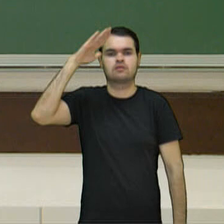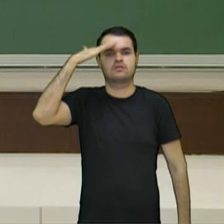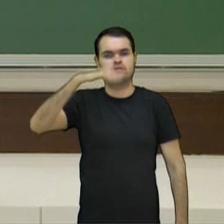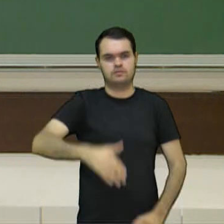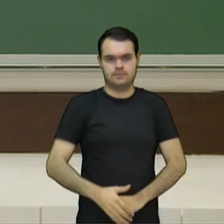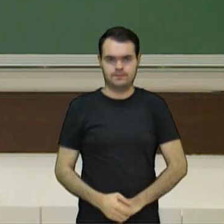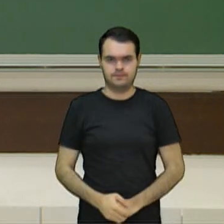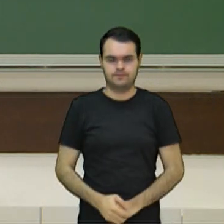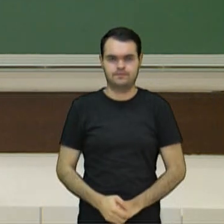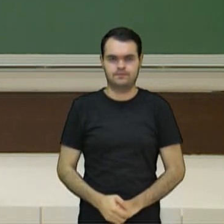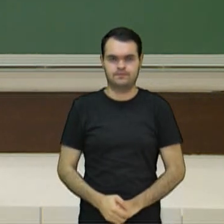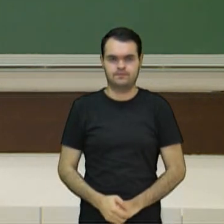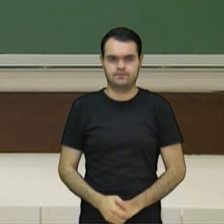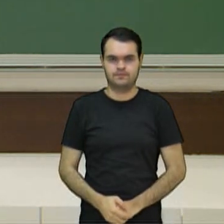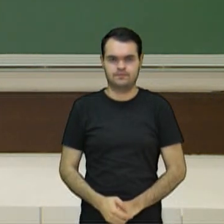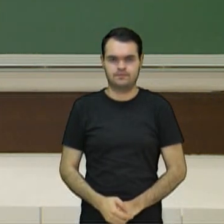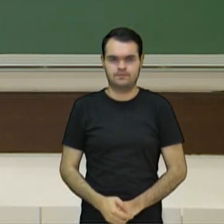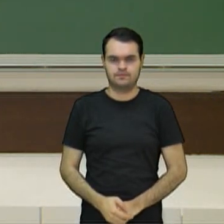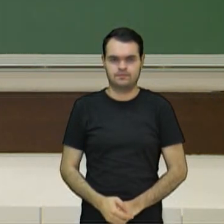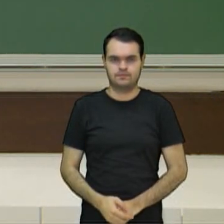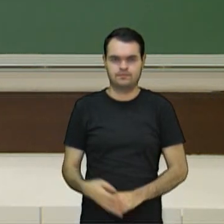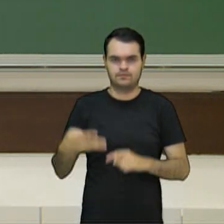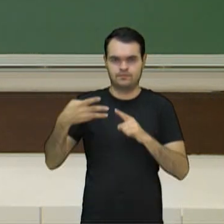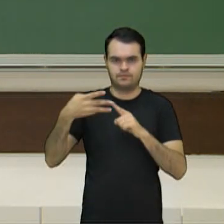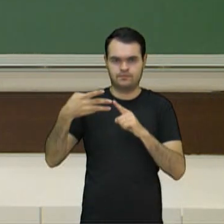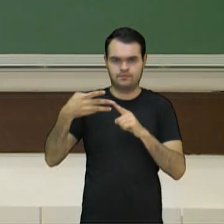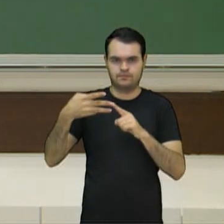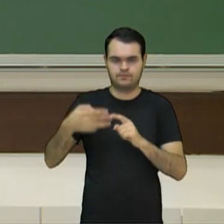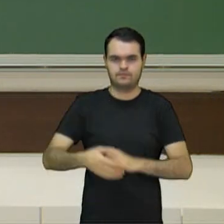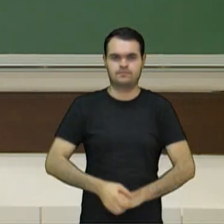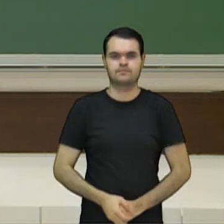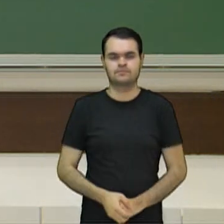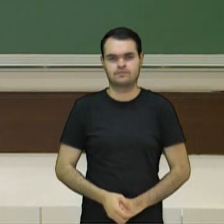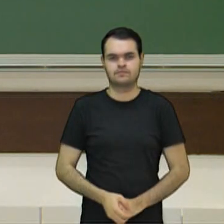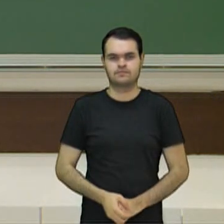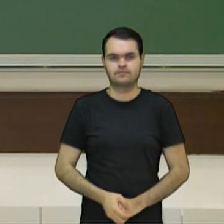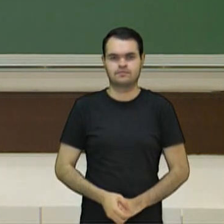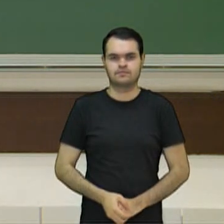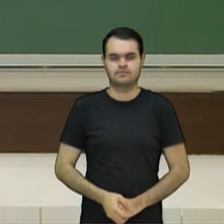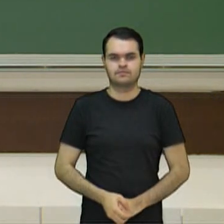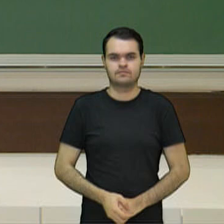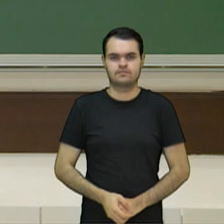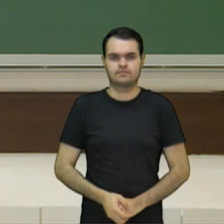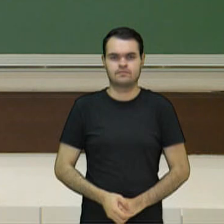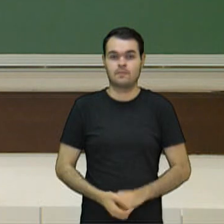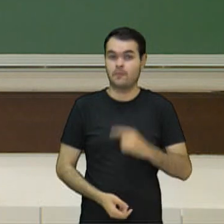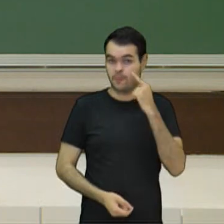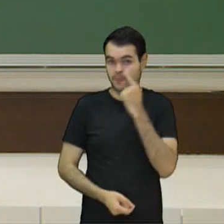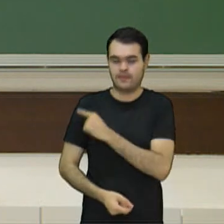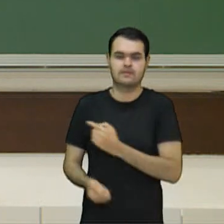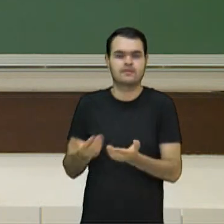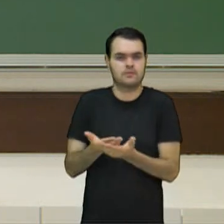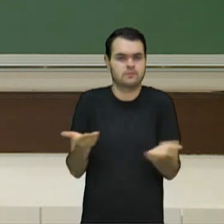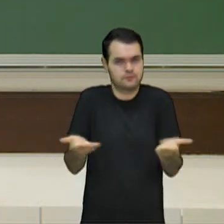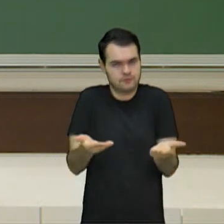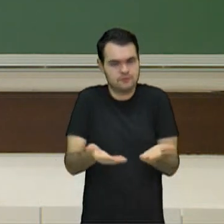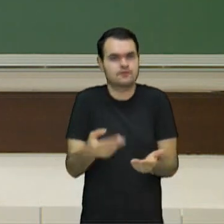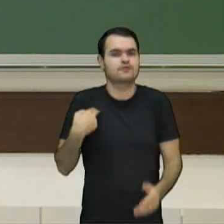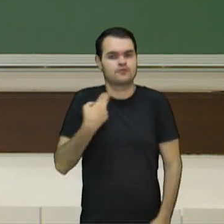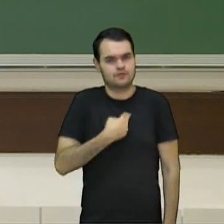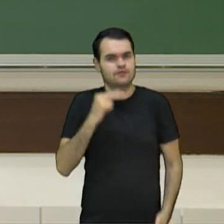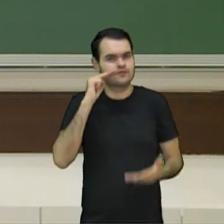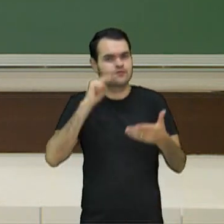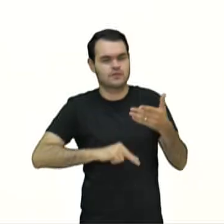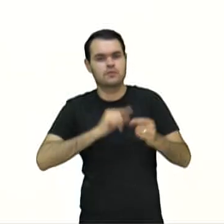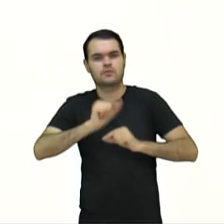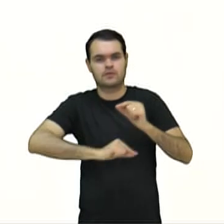Então, 3 verbos irregulares, bought, went e made, ok? Na aula de hoje, pessoal, a gente viu